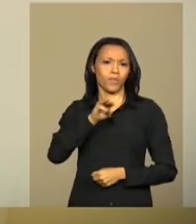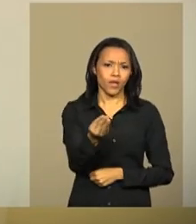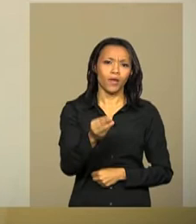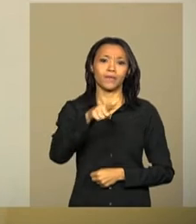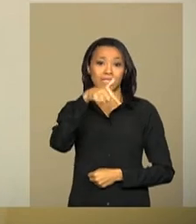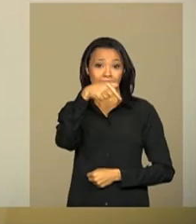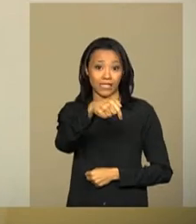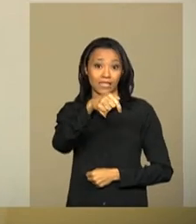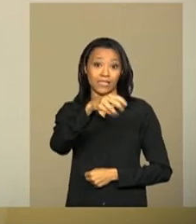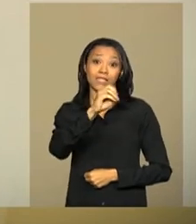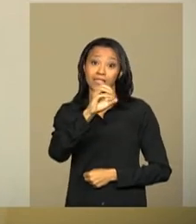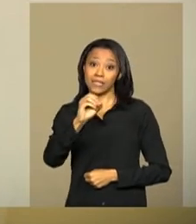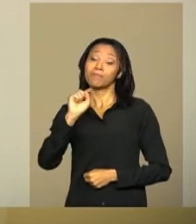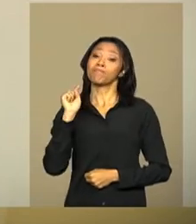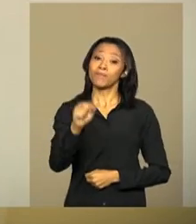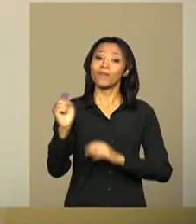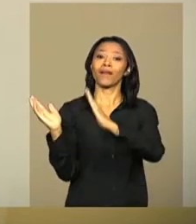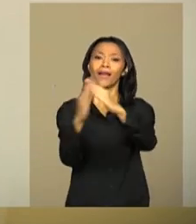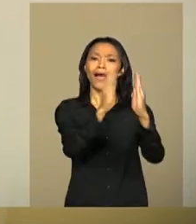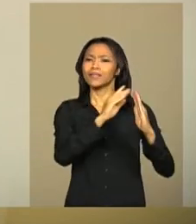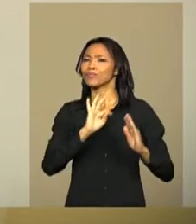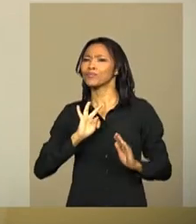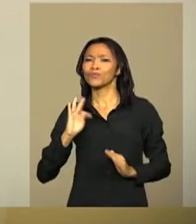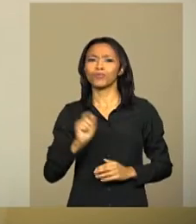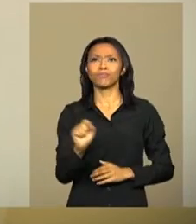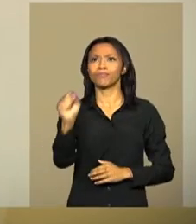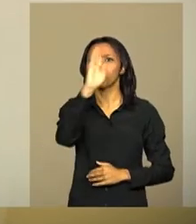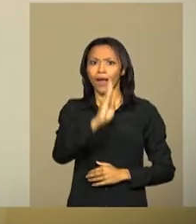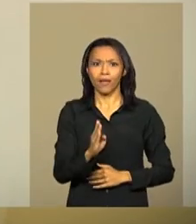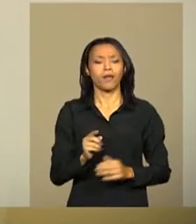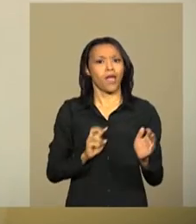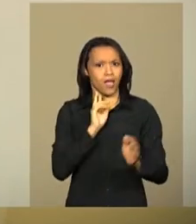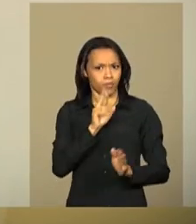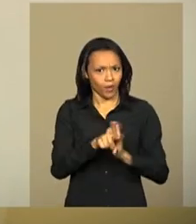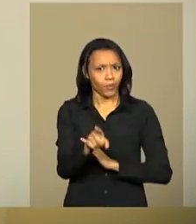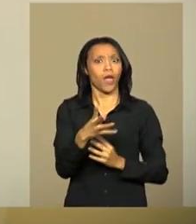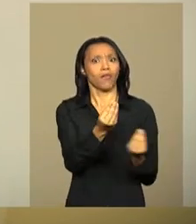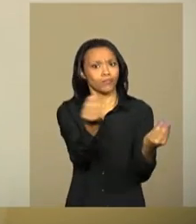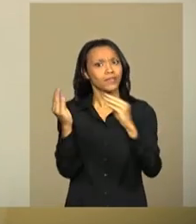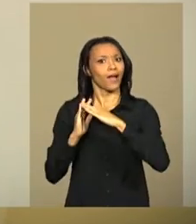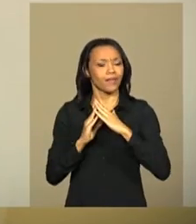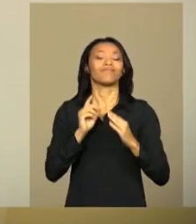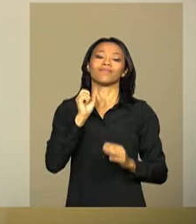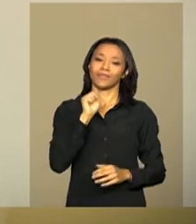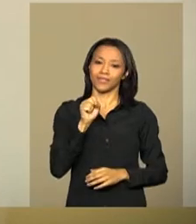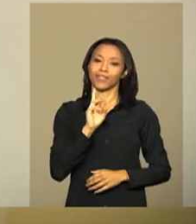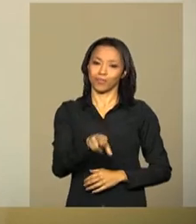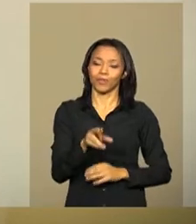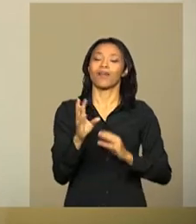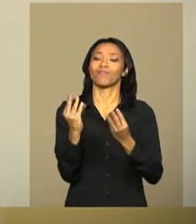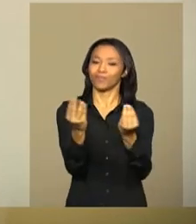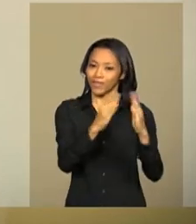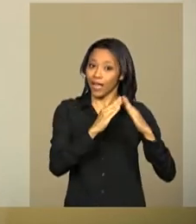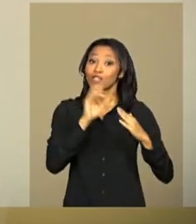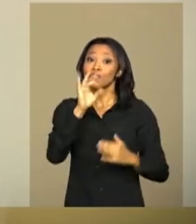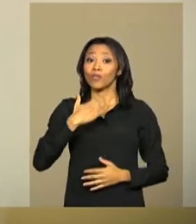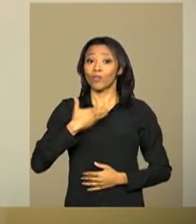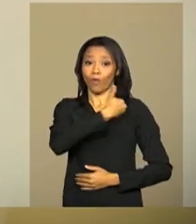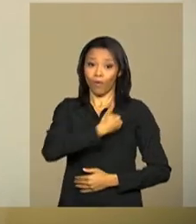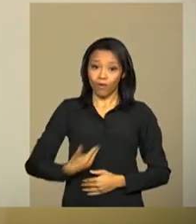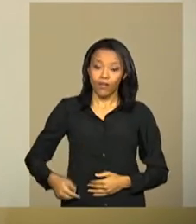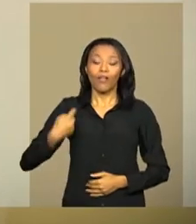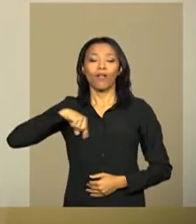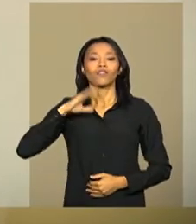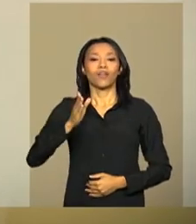e 700 mil casas por todo o Brasil é muita caso é muita casa mesmo Max só no meu governo